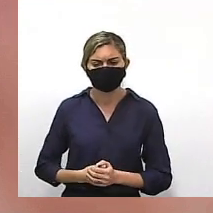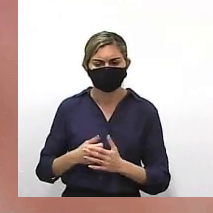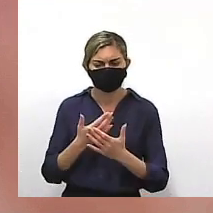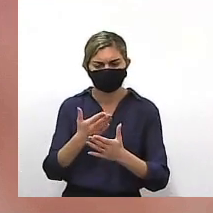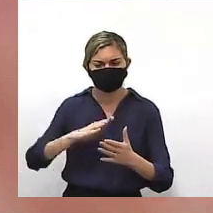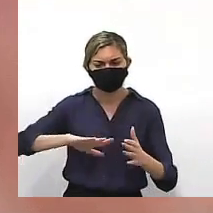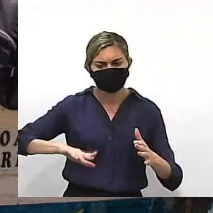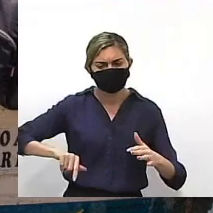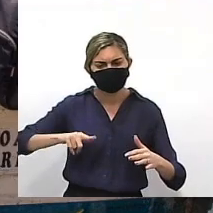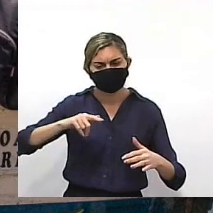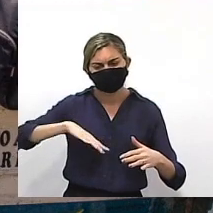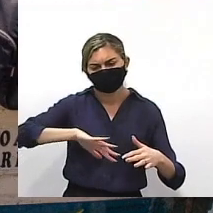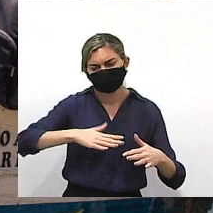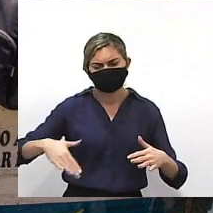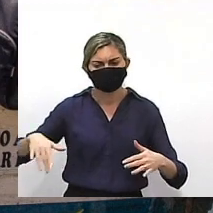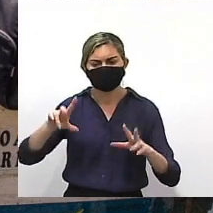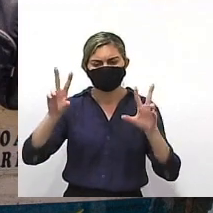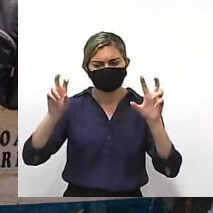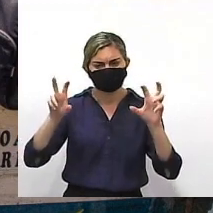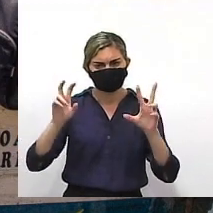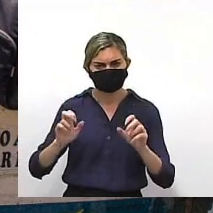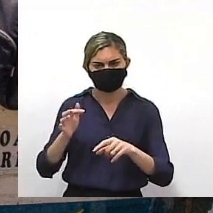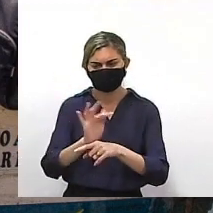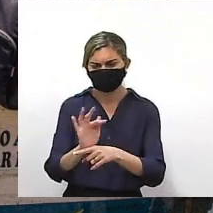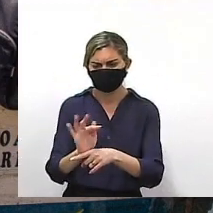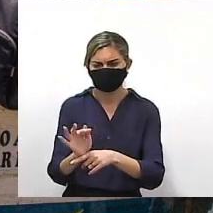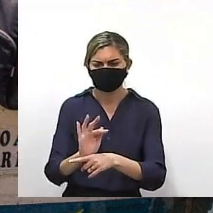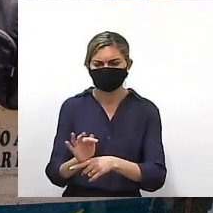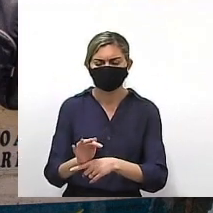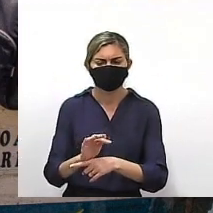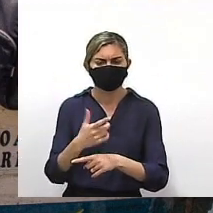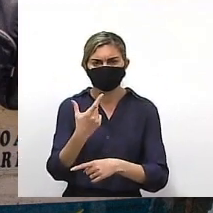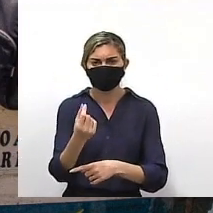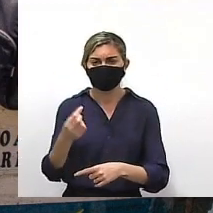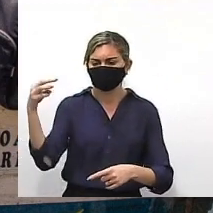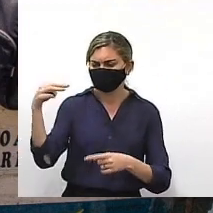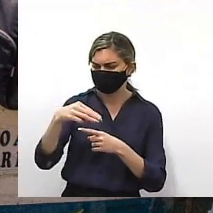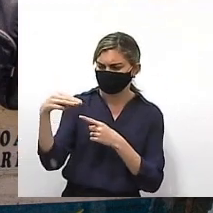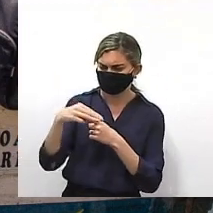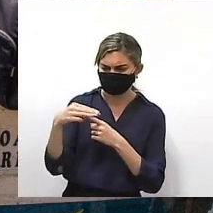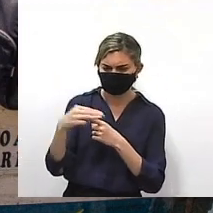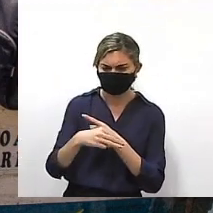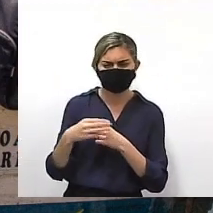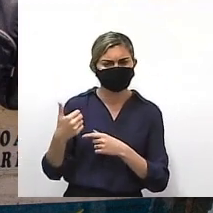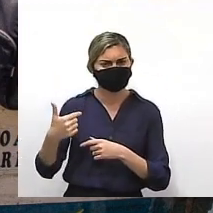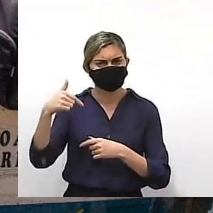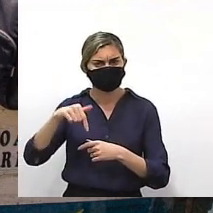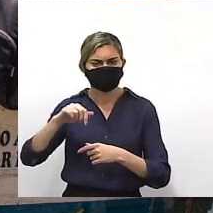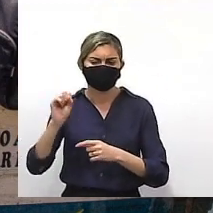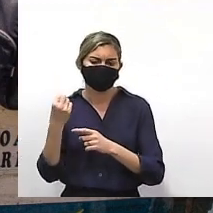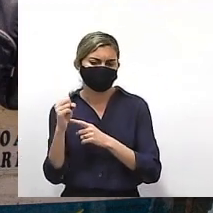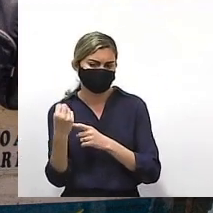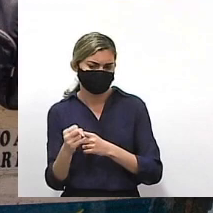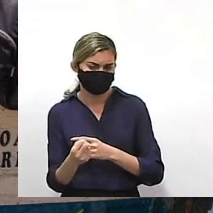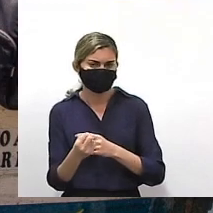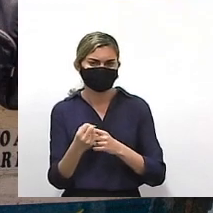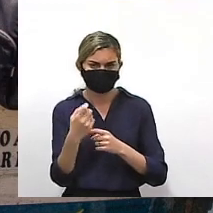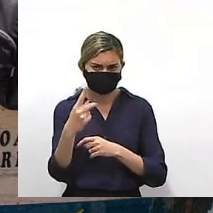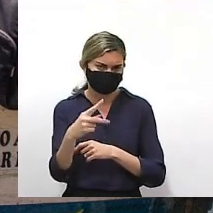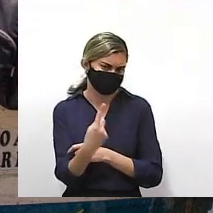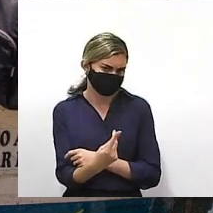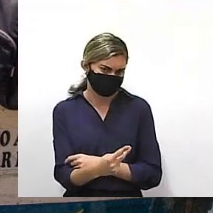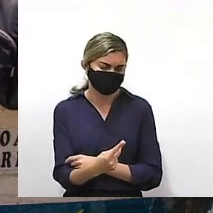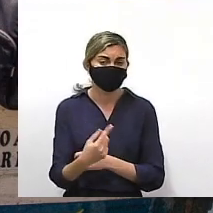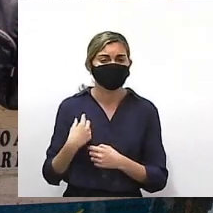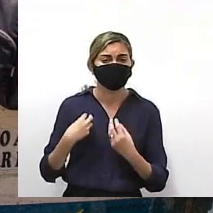Entre Marés é o título do curta-metragem de 20 minutos e 17 segundos da cineasta.